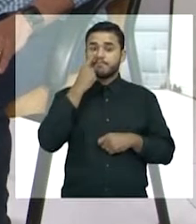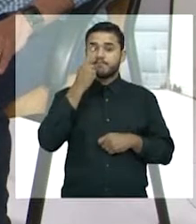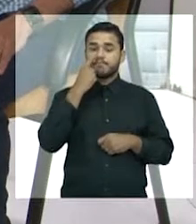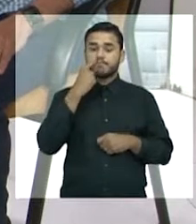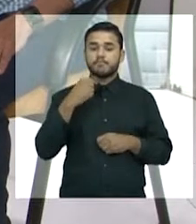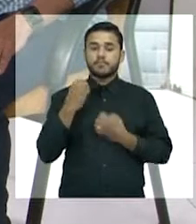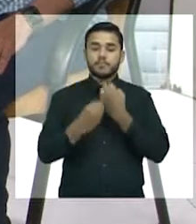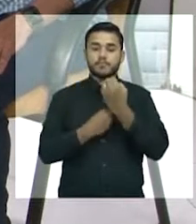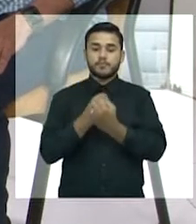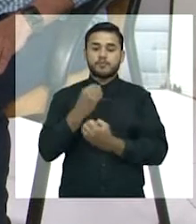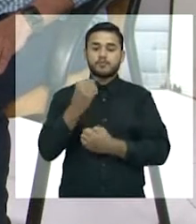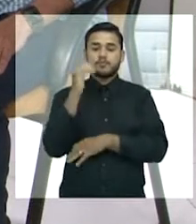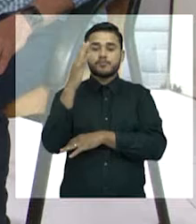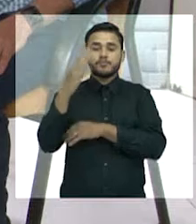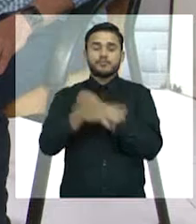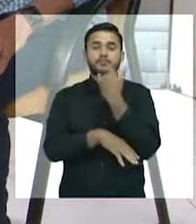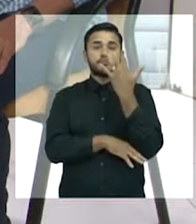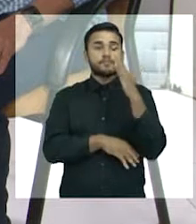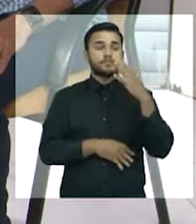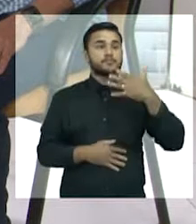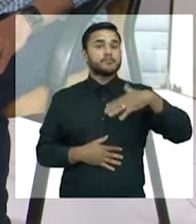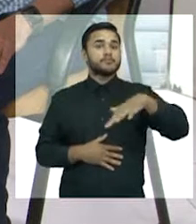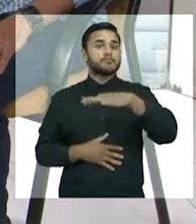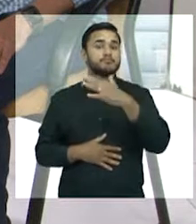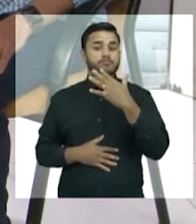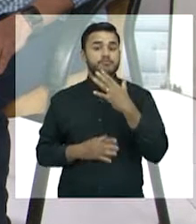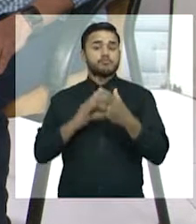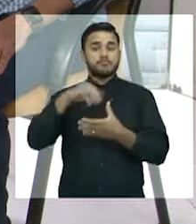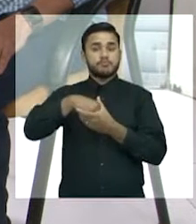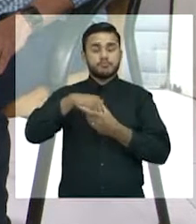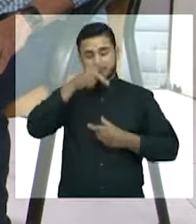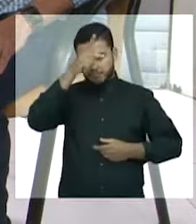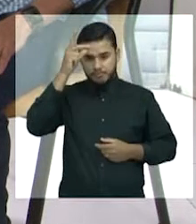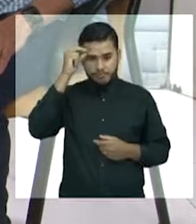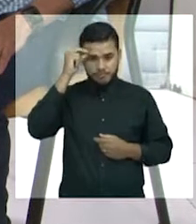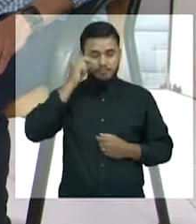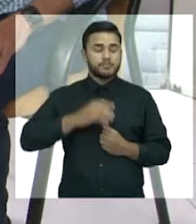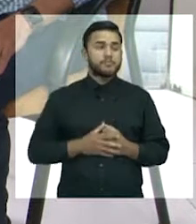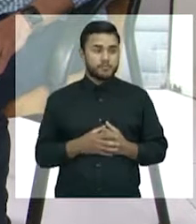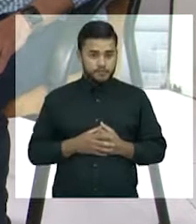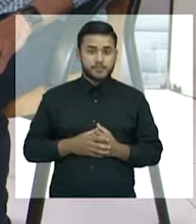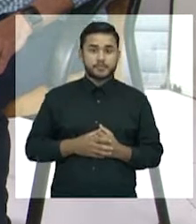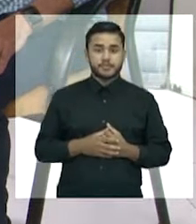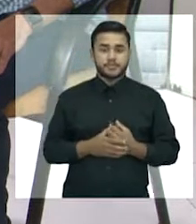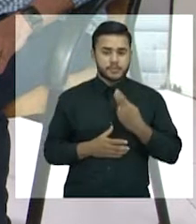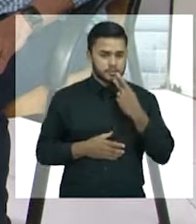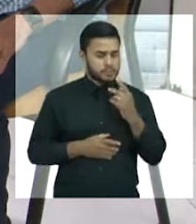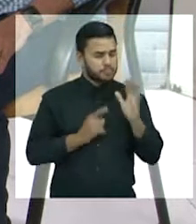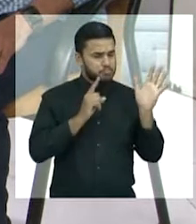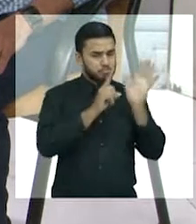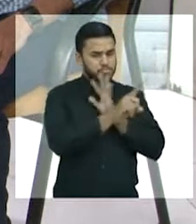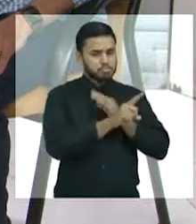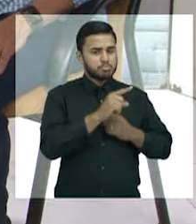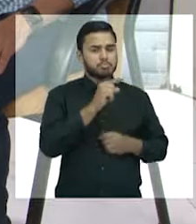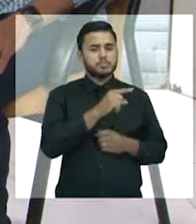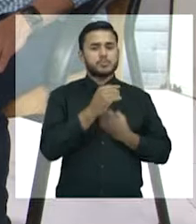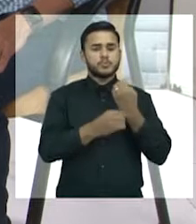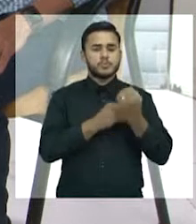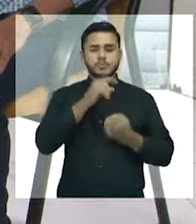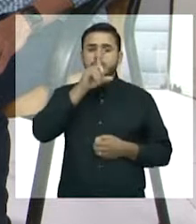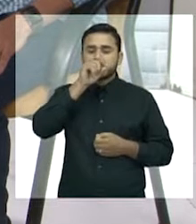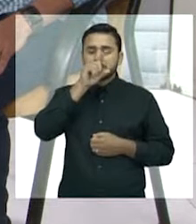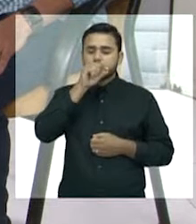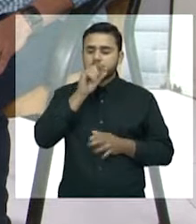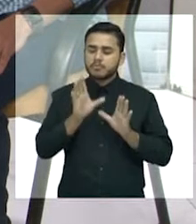sua presença. E essa questão dos pombos, né? A gente sabe que as pessoas gostam de alimentar,